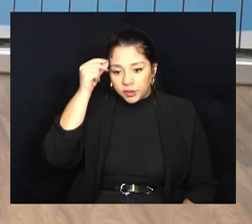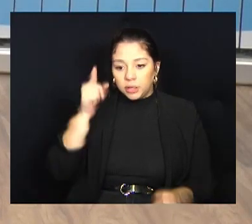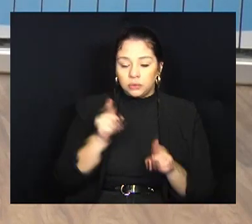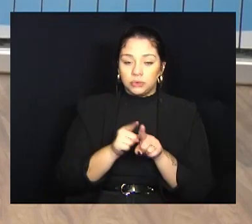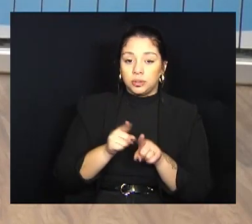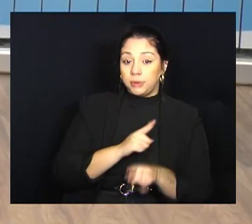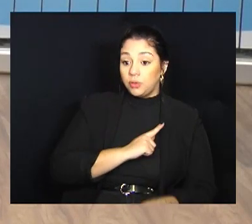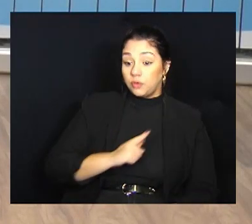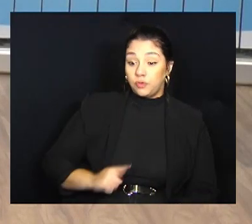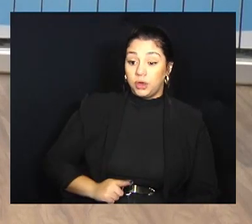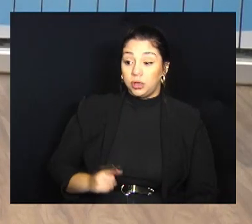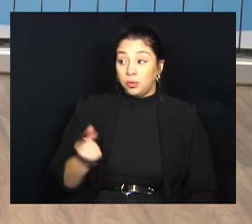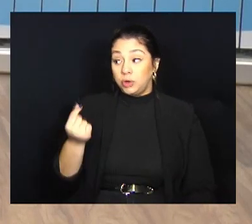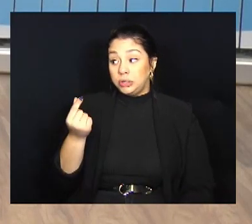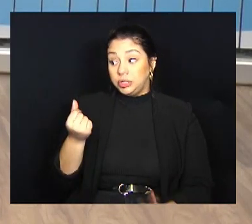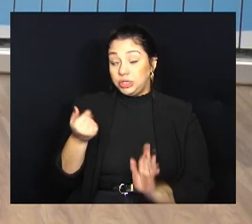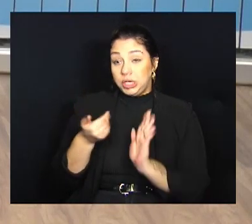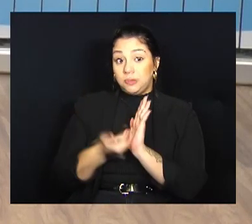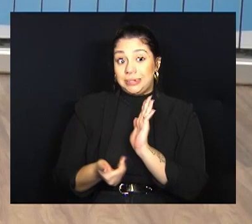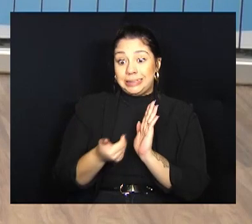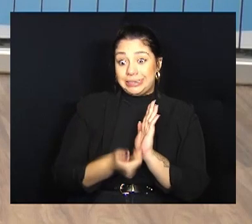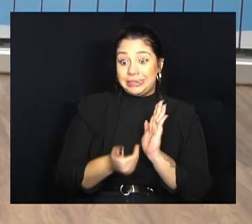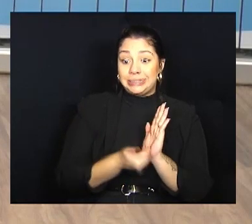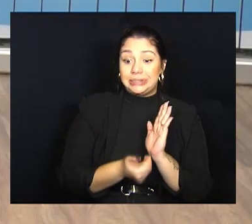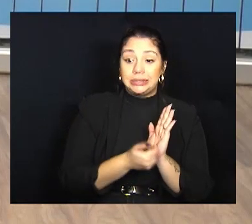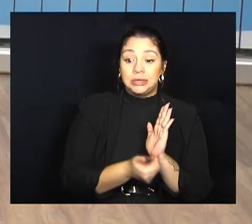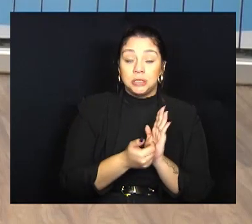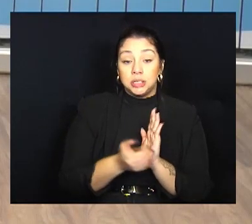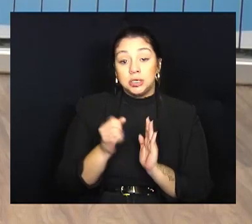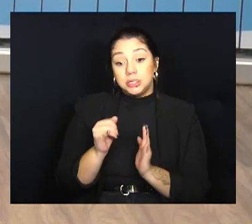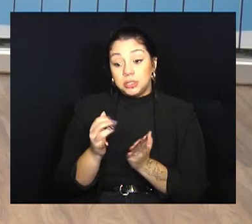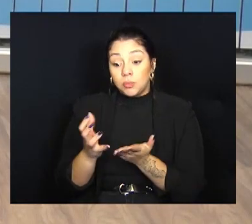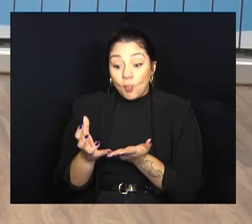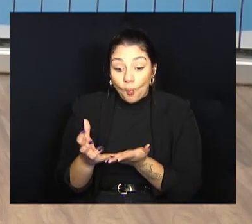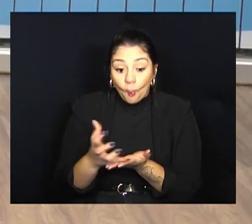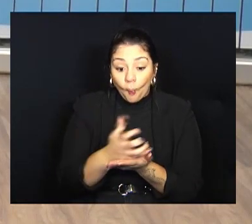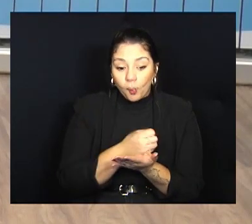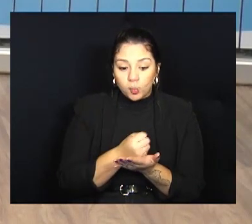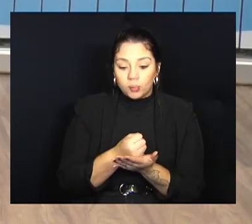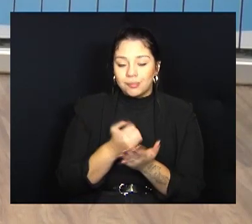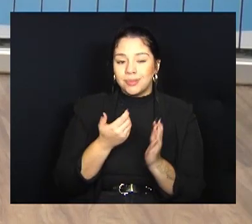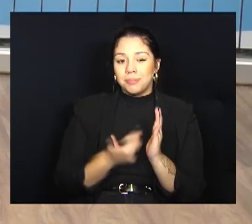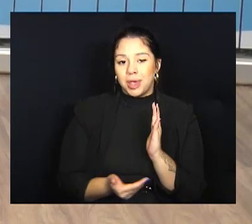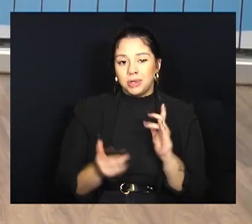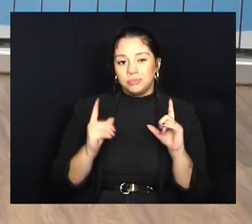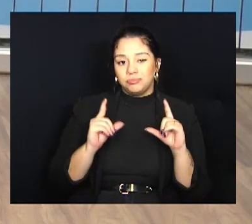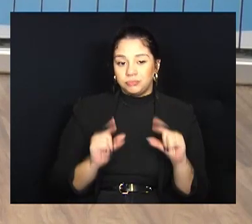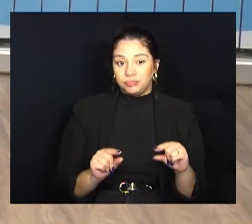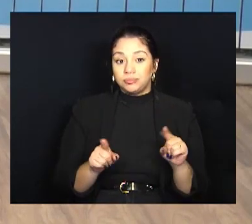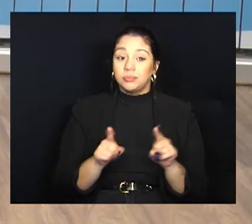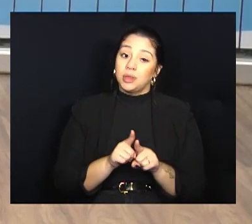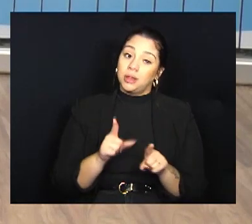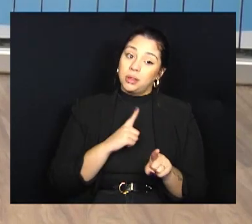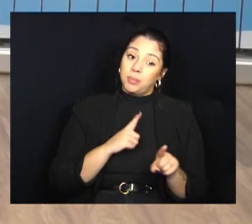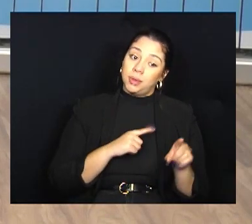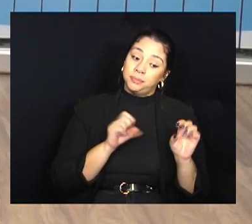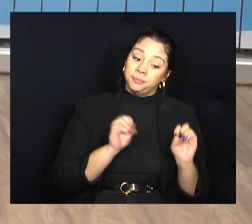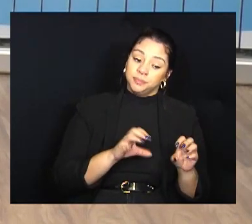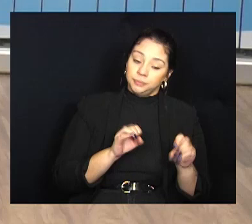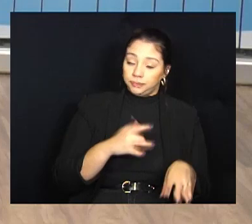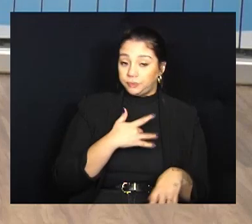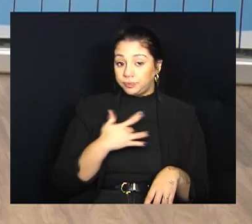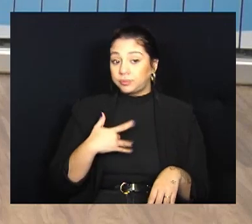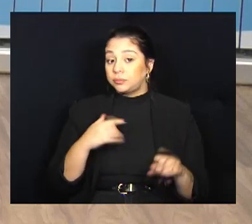de arrecadação. Perdendo a arrecadação, a gente tem também a questão de educação e de saúde podendo